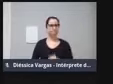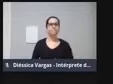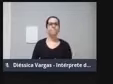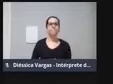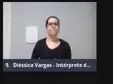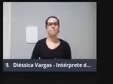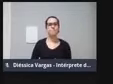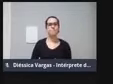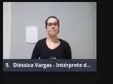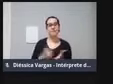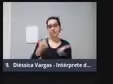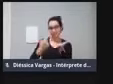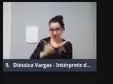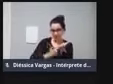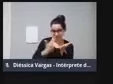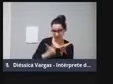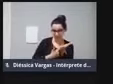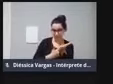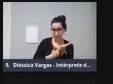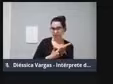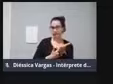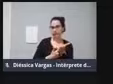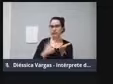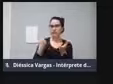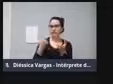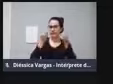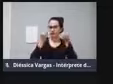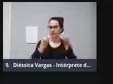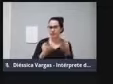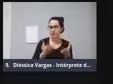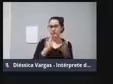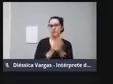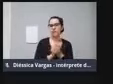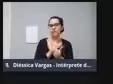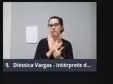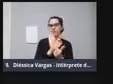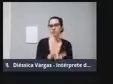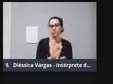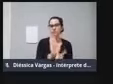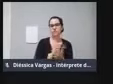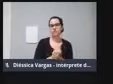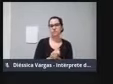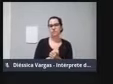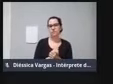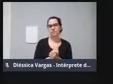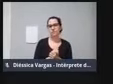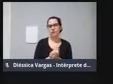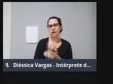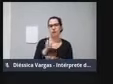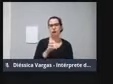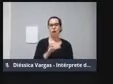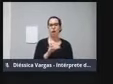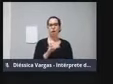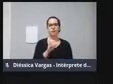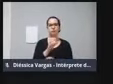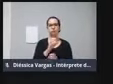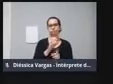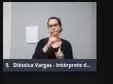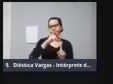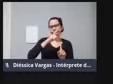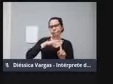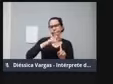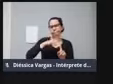No livro, então, a gente apresenta algumas ordens de insetos, né, a ordem é